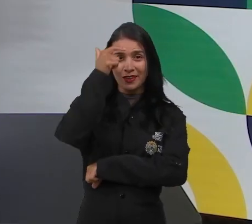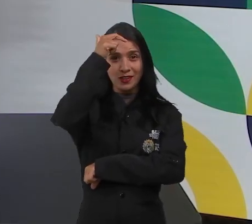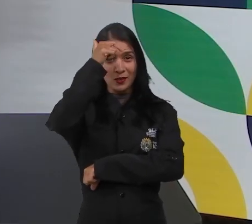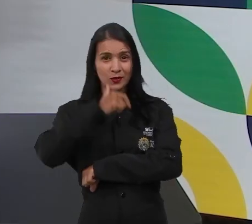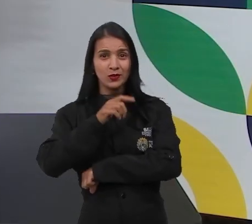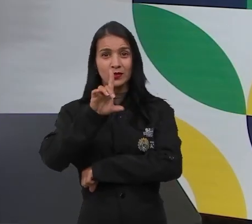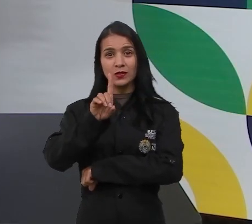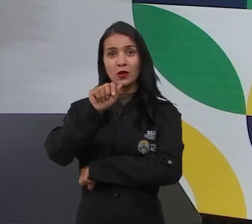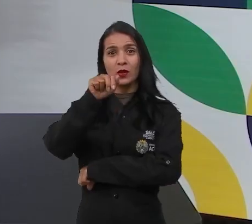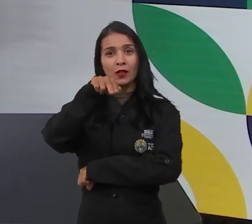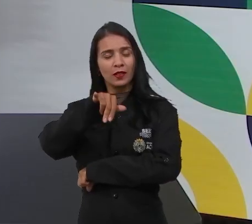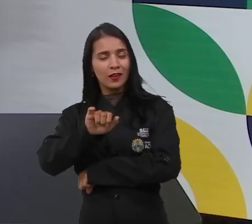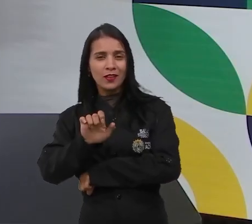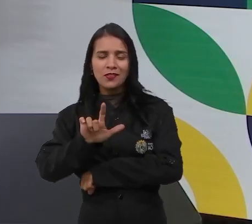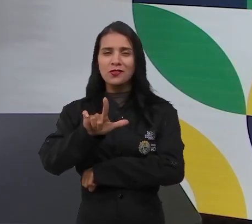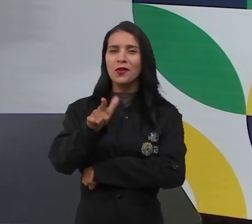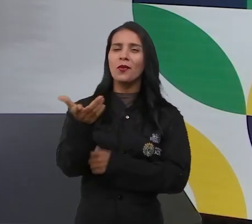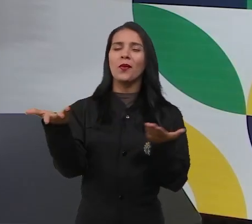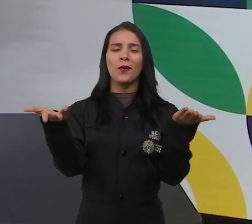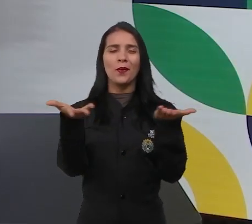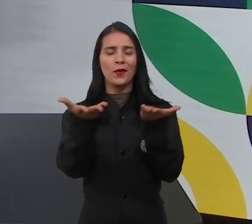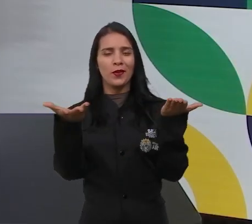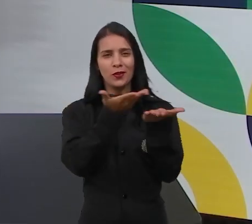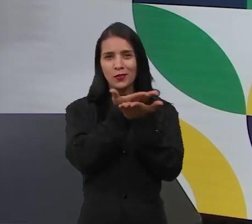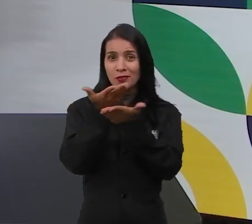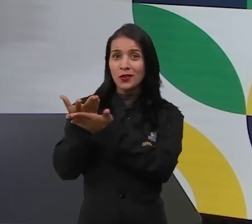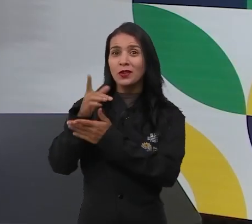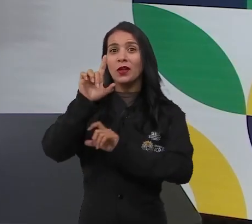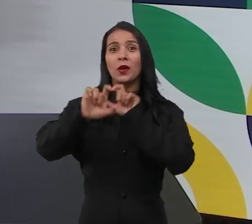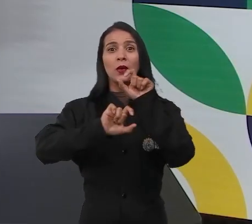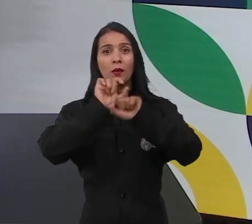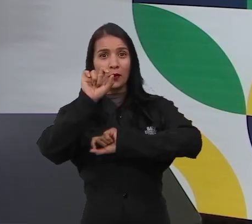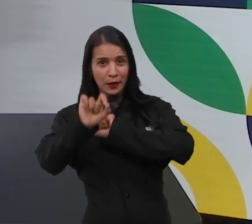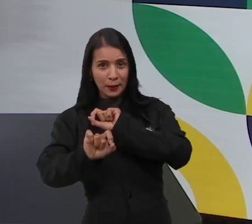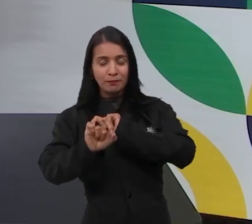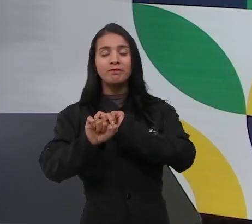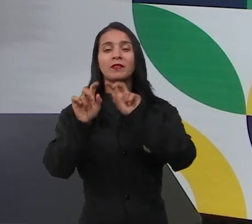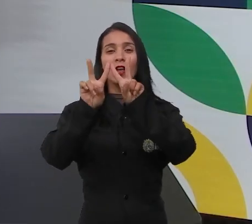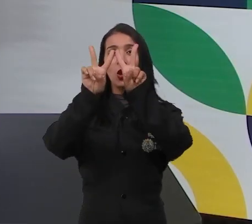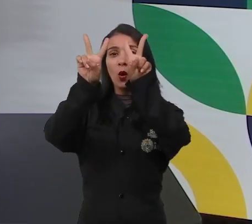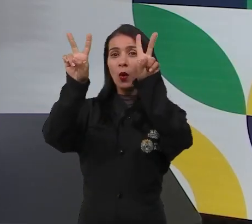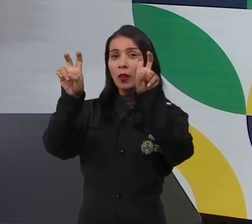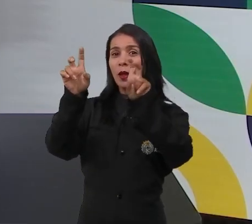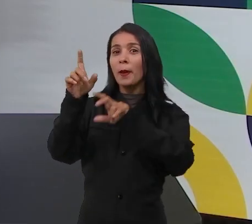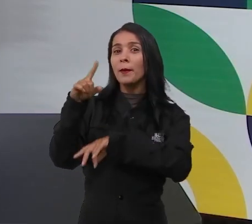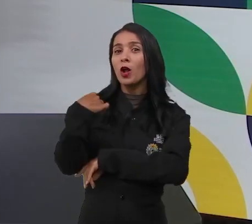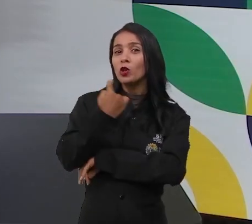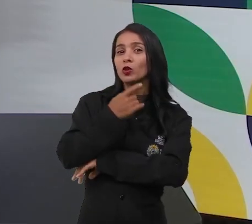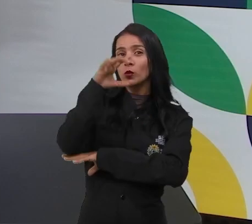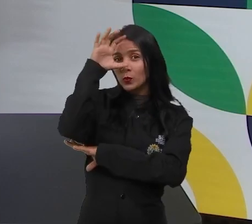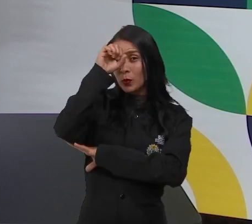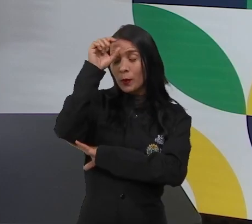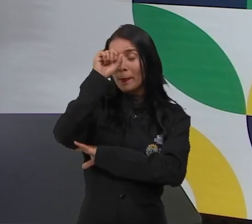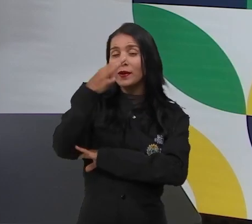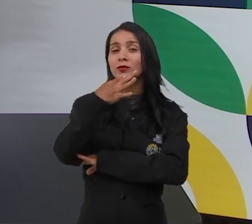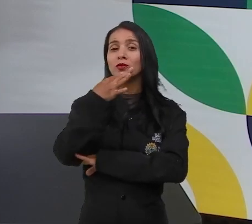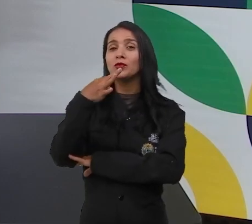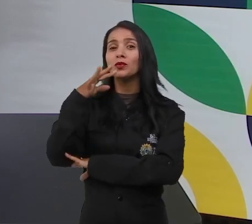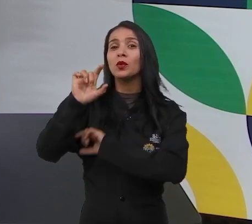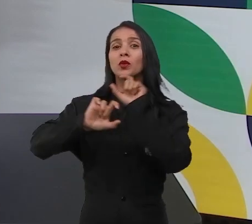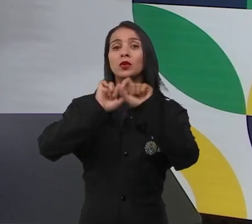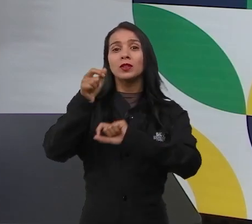Daniel. Vamos a estudiar. En la clase de hoy nosotros vamos a aprender y conocer